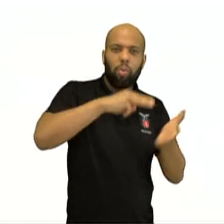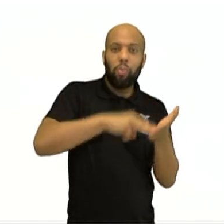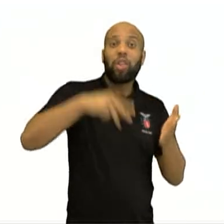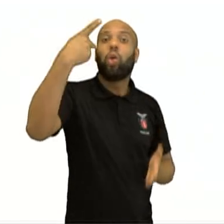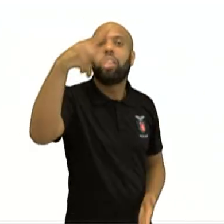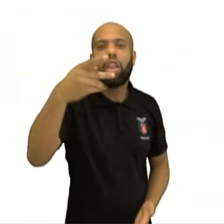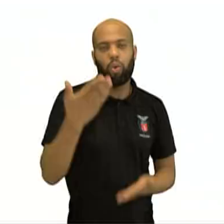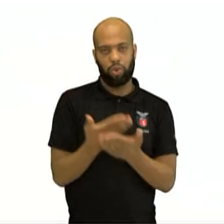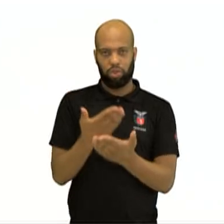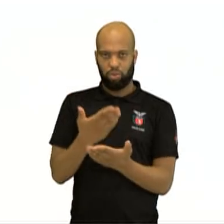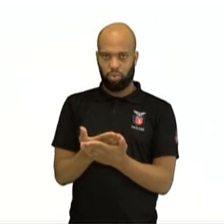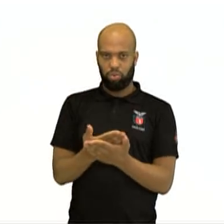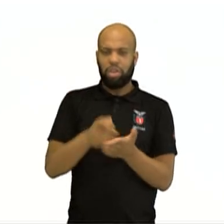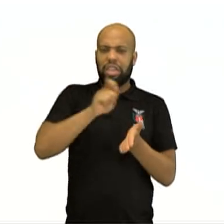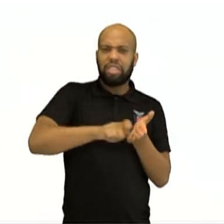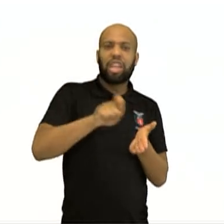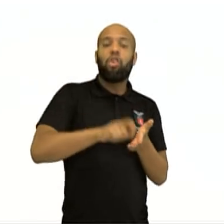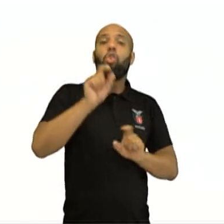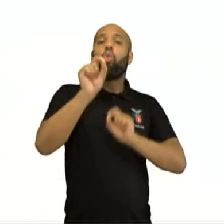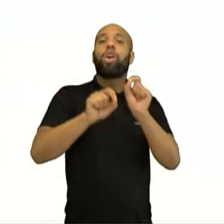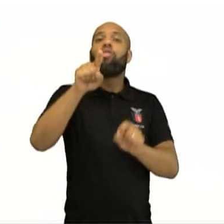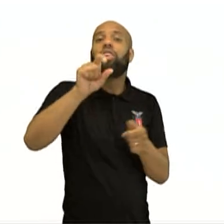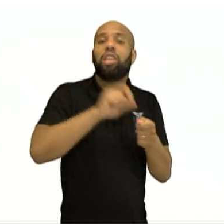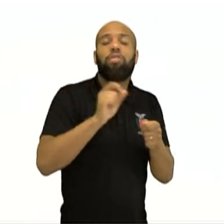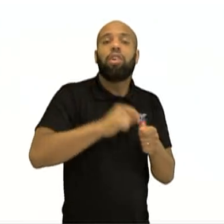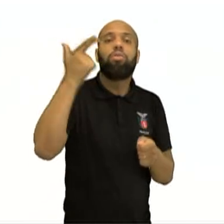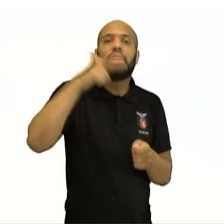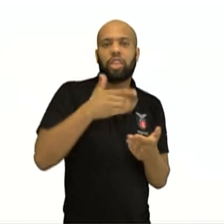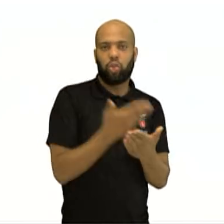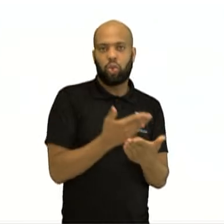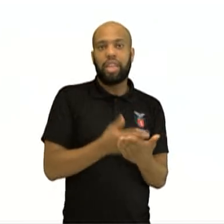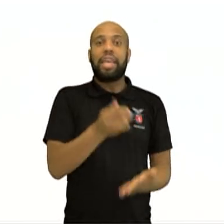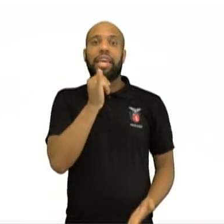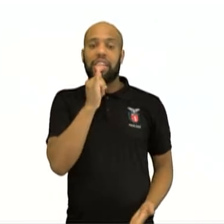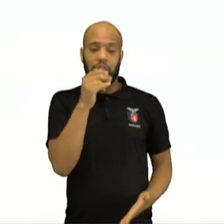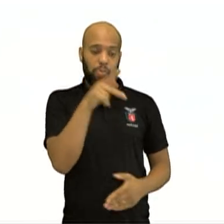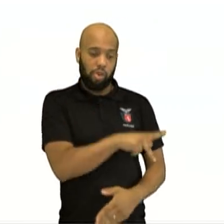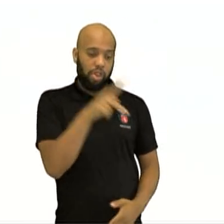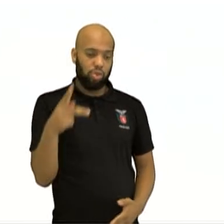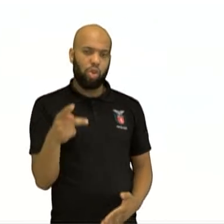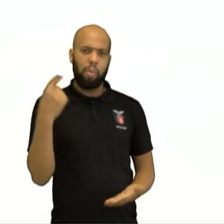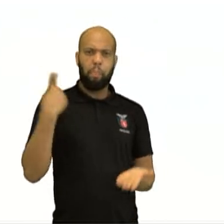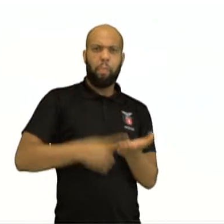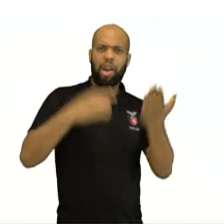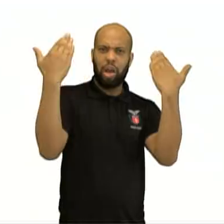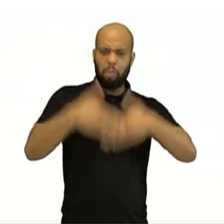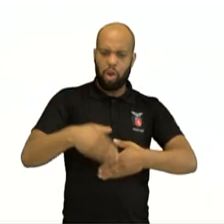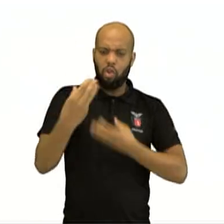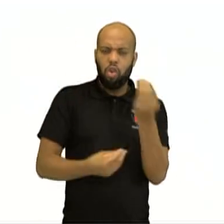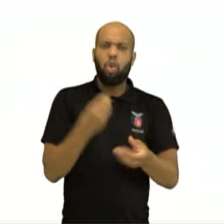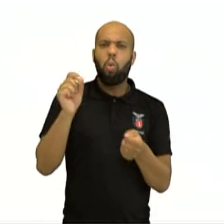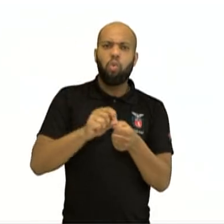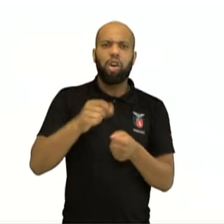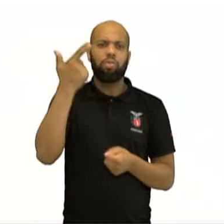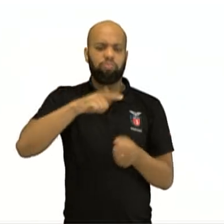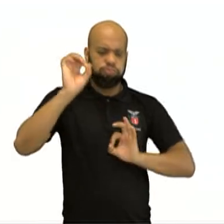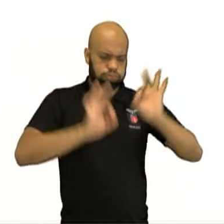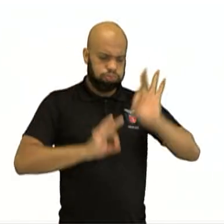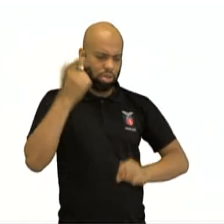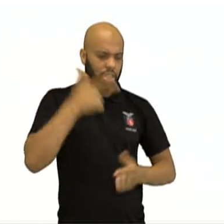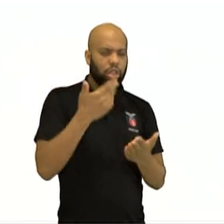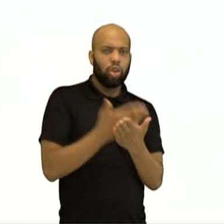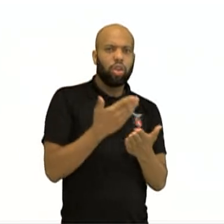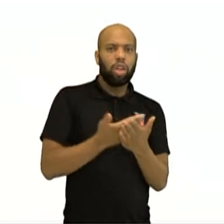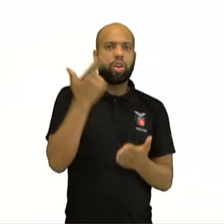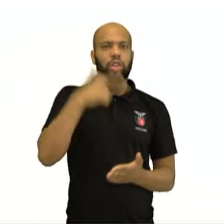estudos. Então, você vai dizer o que você faz, por exemplo, quando um professor marca uma prova, como é que você faz para se